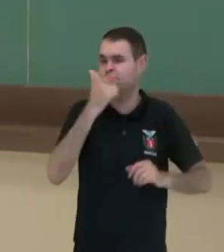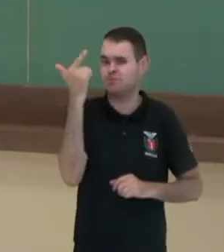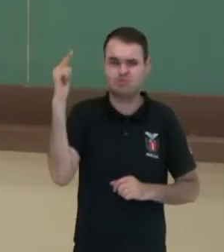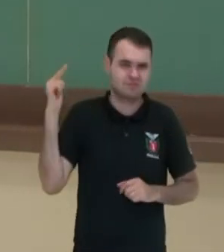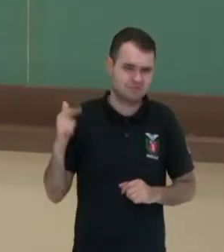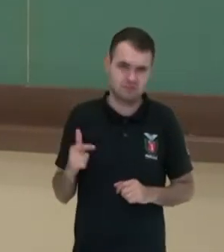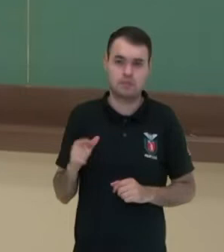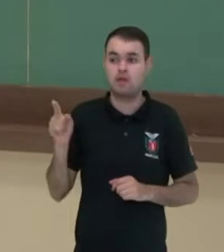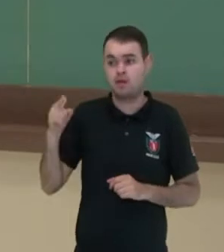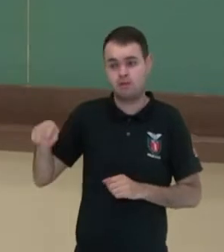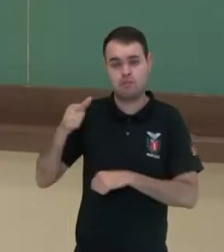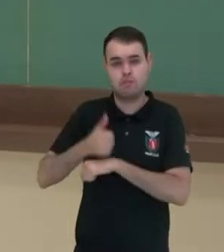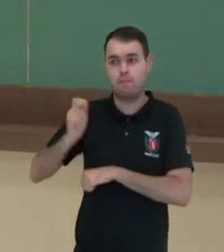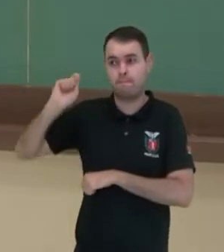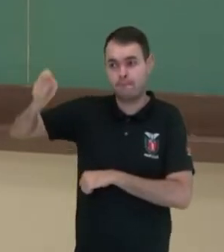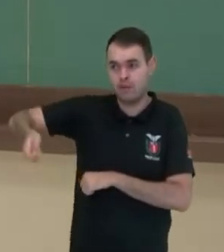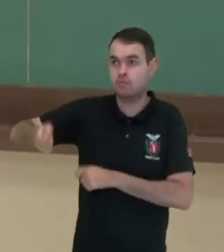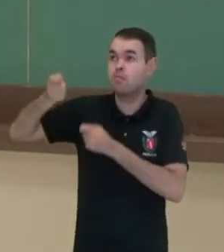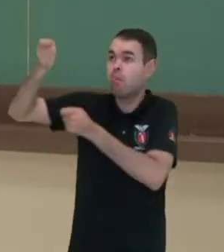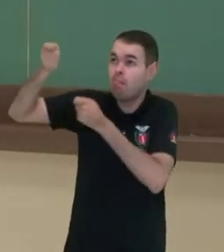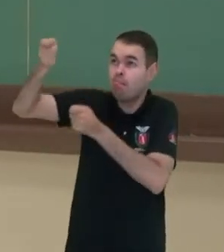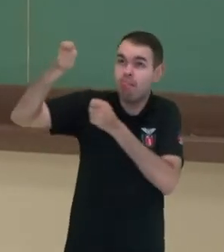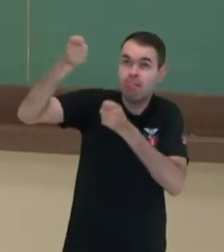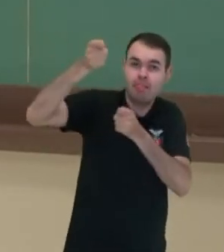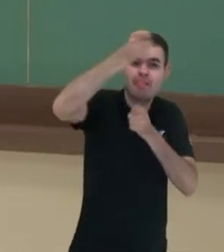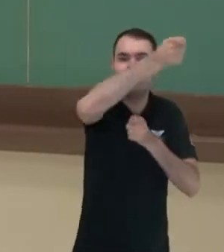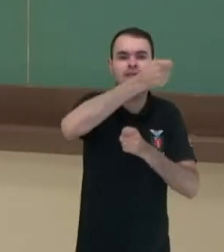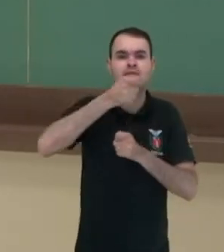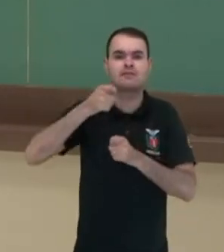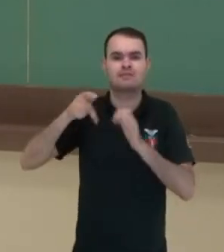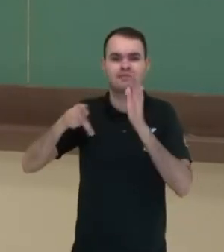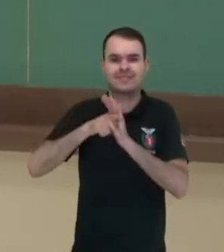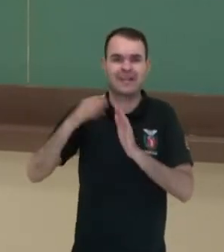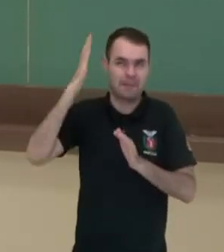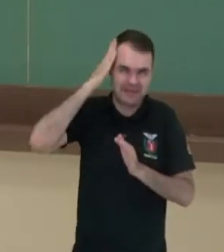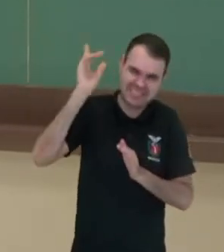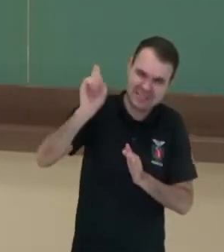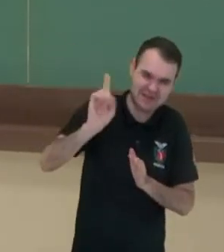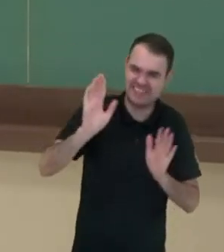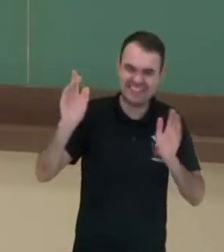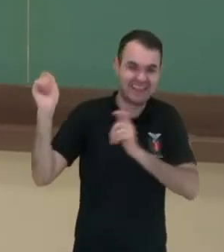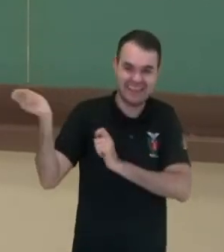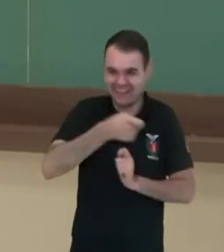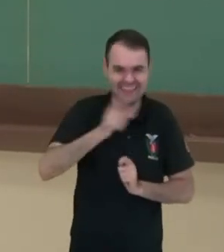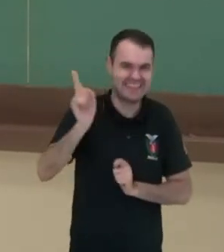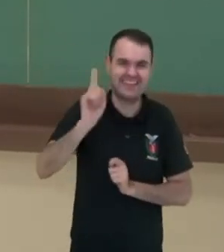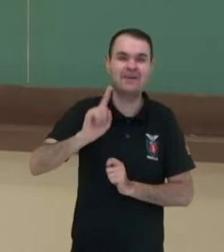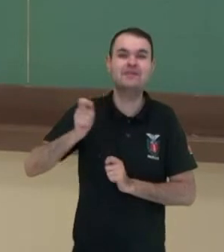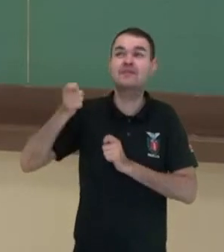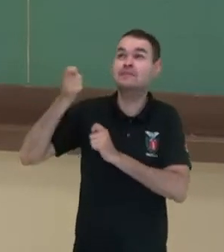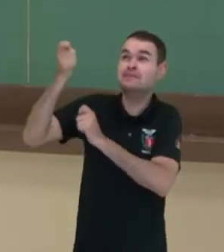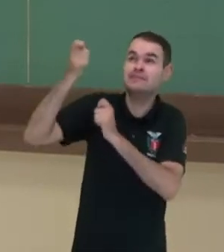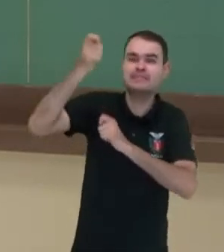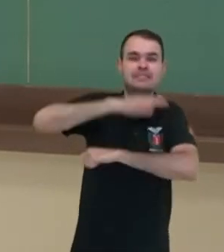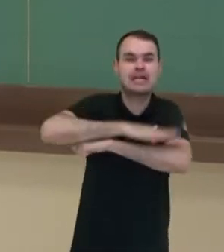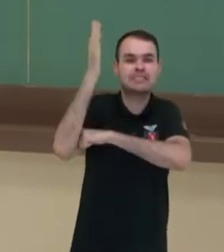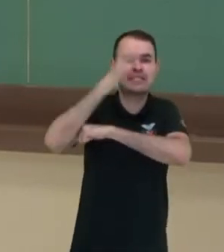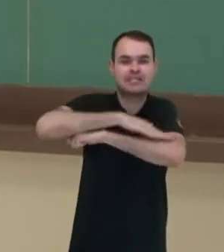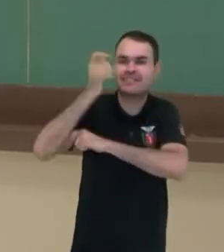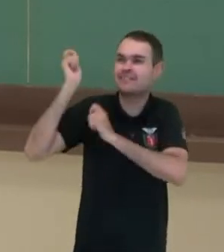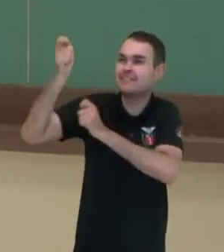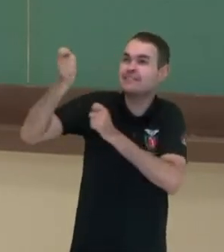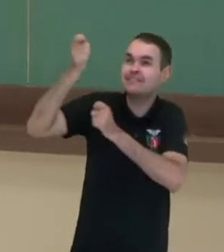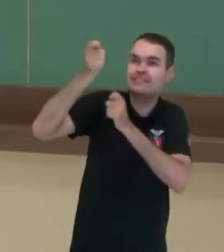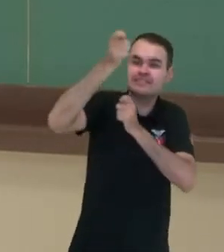profissional que ele era pago para bater com bambu na janela das pessoas, principalmente dos